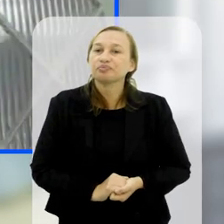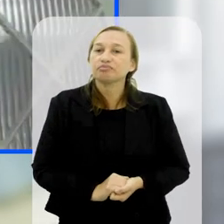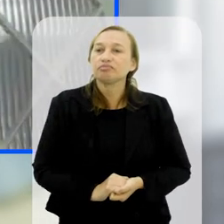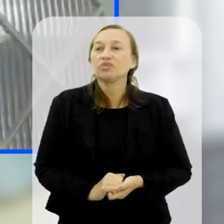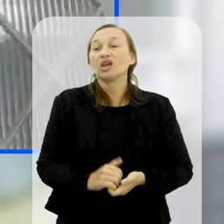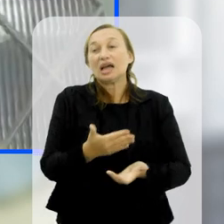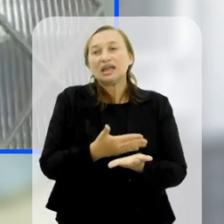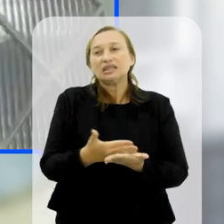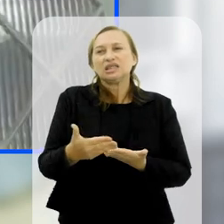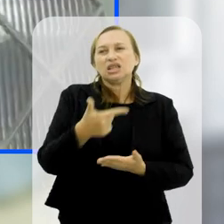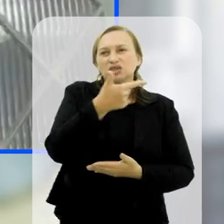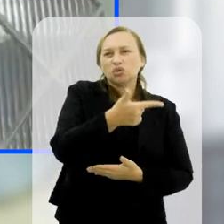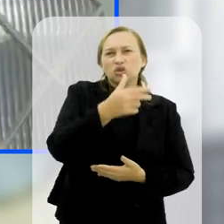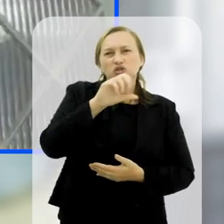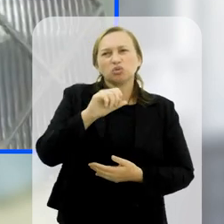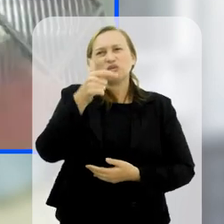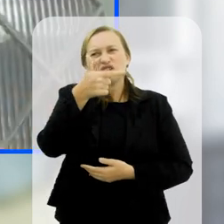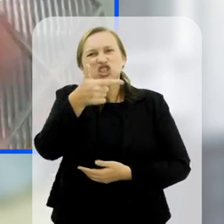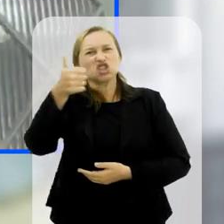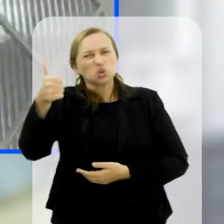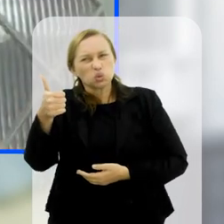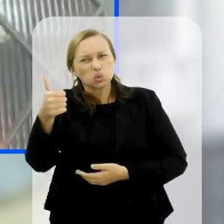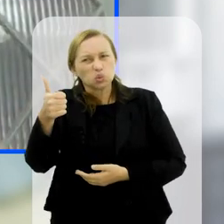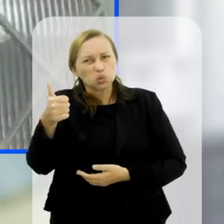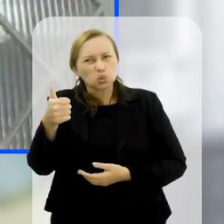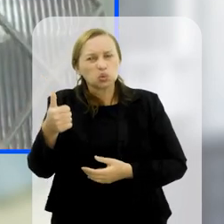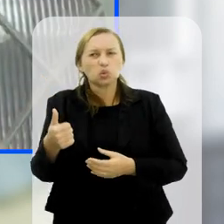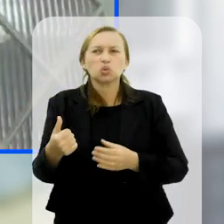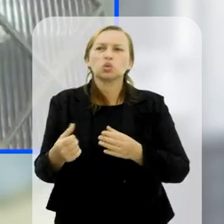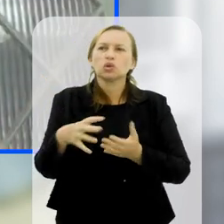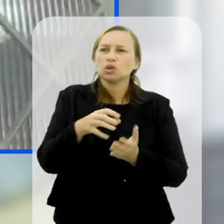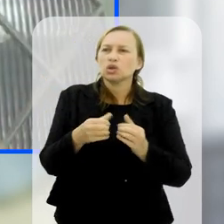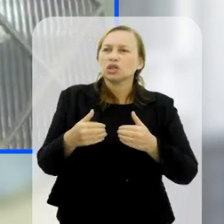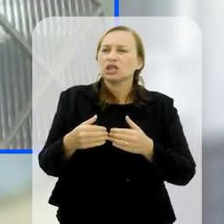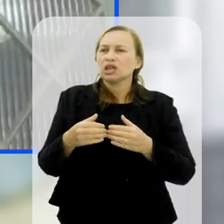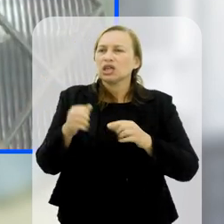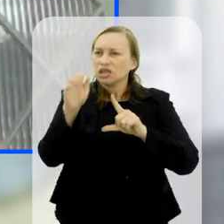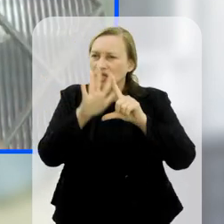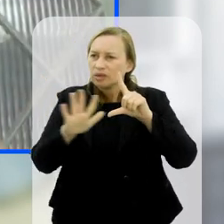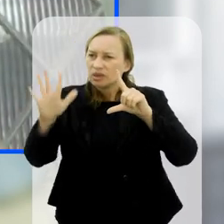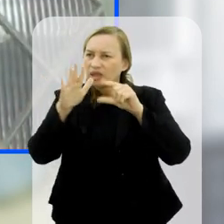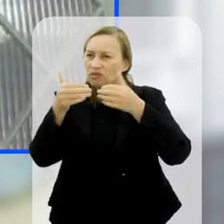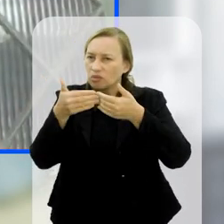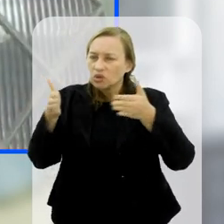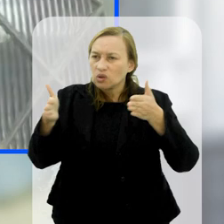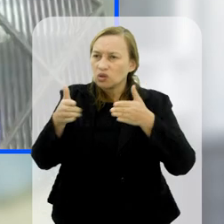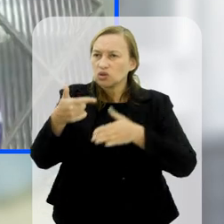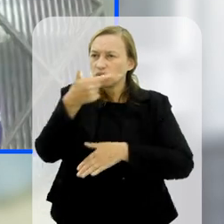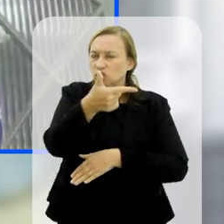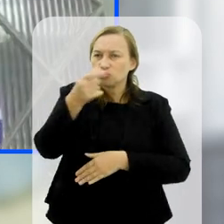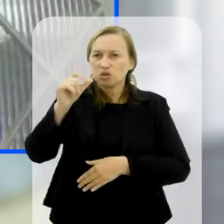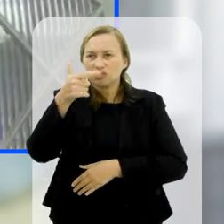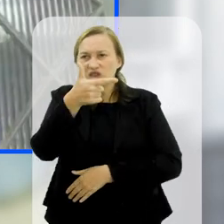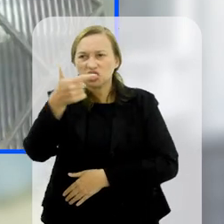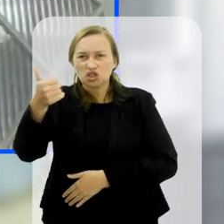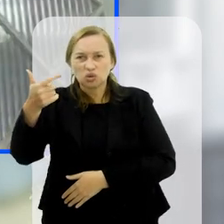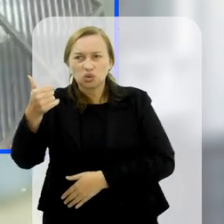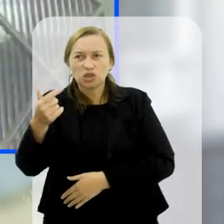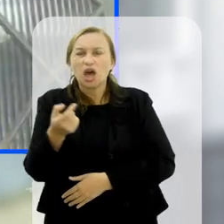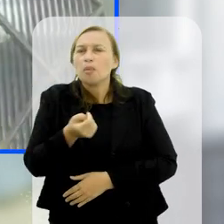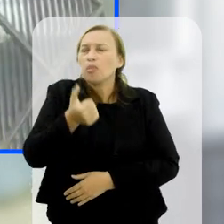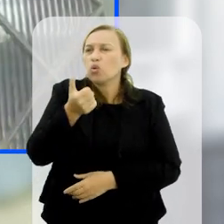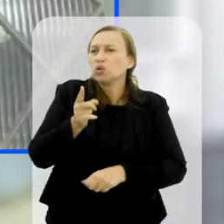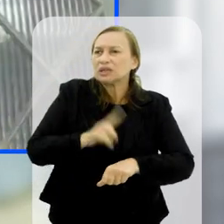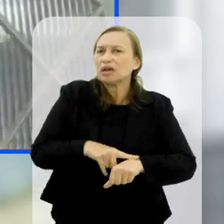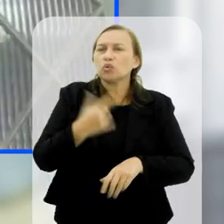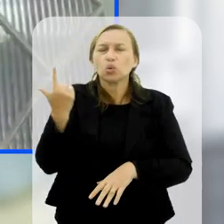A gente começou em 2021 e a gente abriu o cadastro em 2022. Realmente é pouco tempo, mas nesse